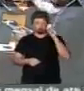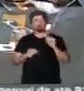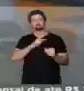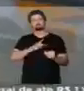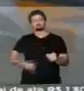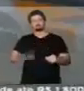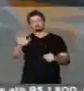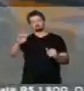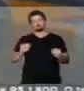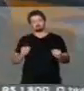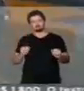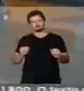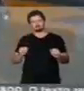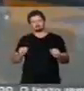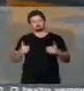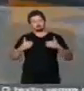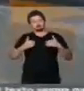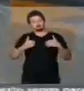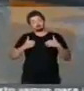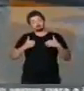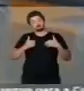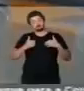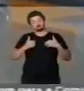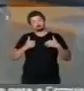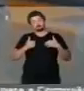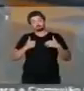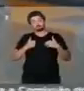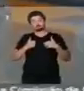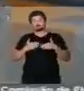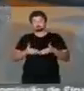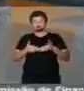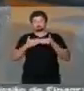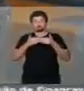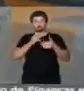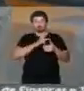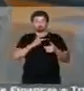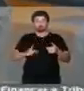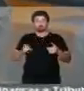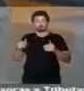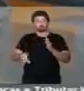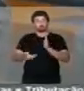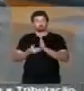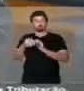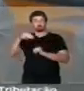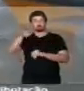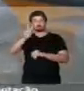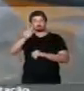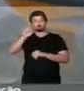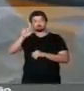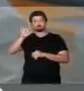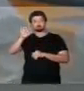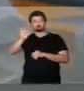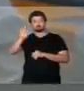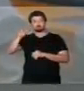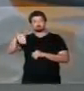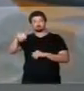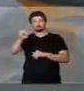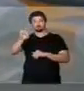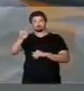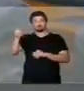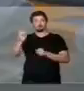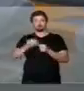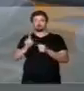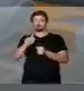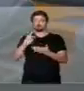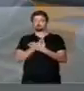Senhor presidente, isso é um perigo. Eu queria apenas pedir ao presidente desta casa, Valdir Maranhão, que não cometa